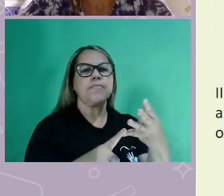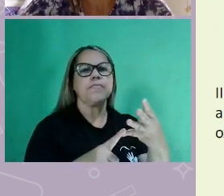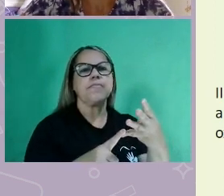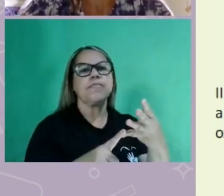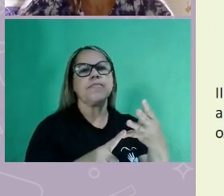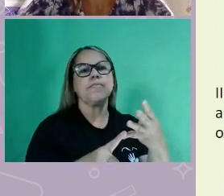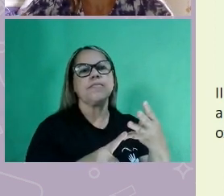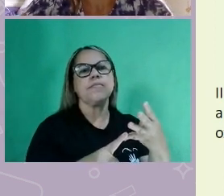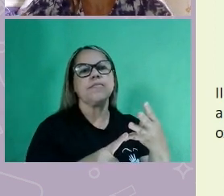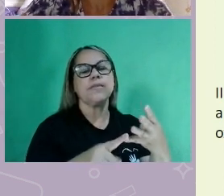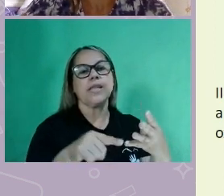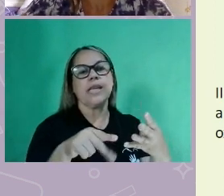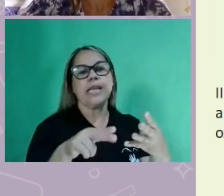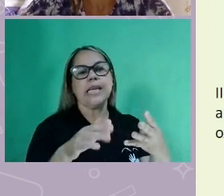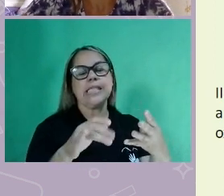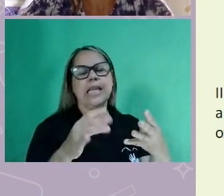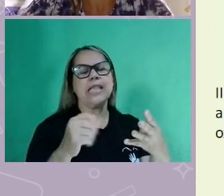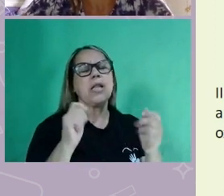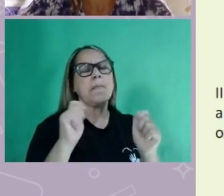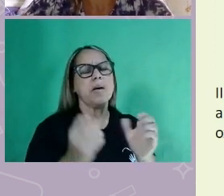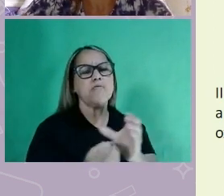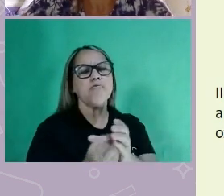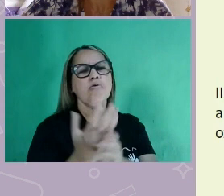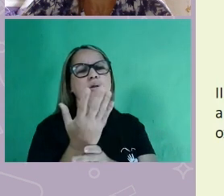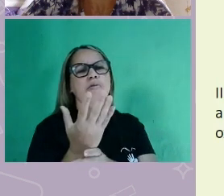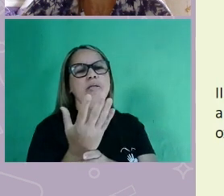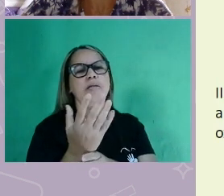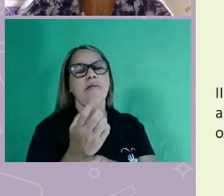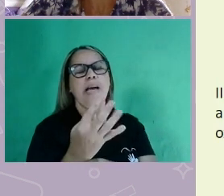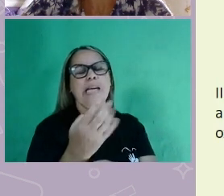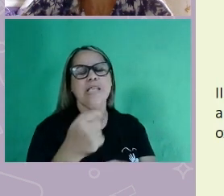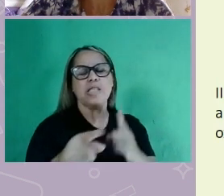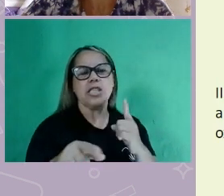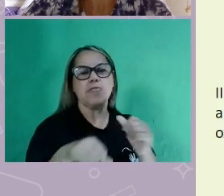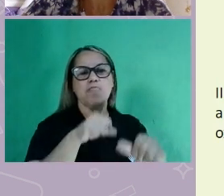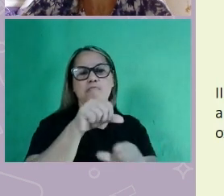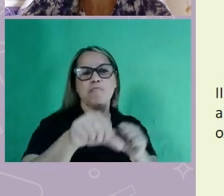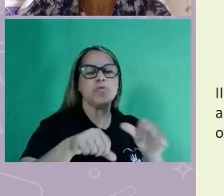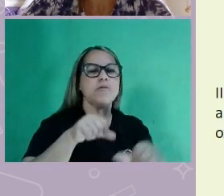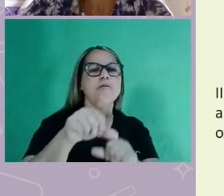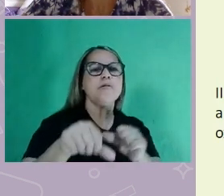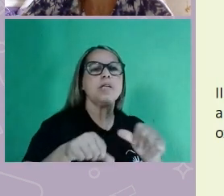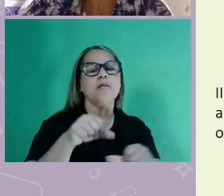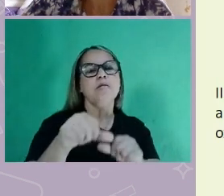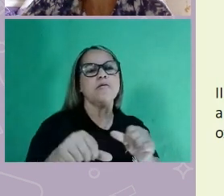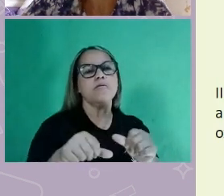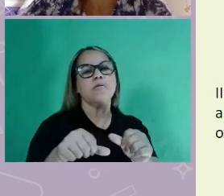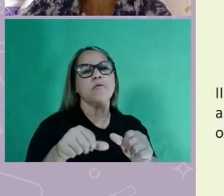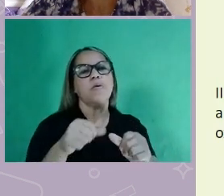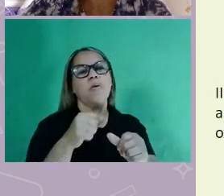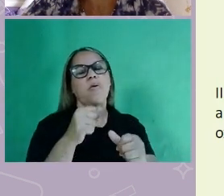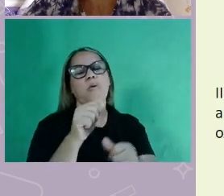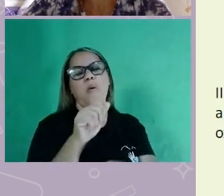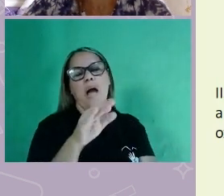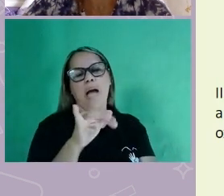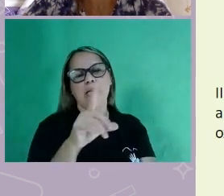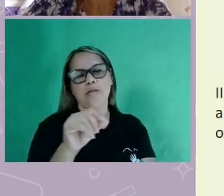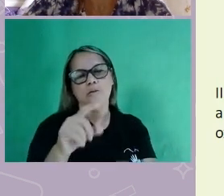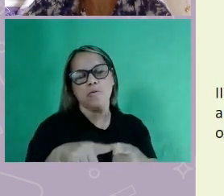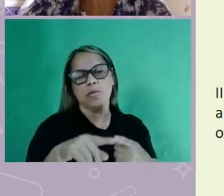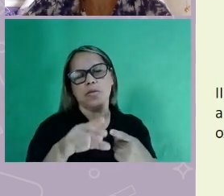quercetina pode dar origem a um éter através da reação de esterificação com ácido carboxílico